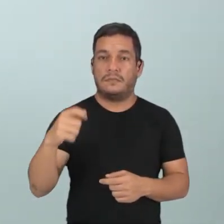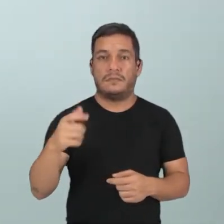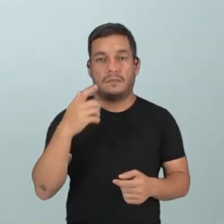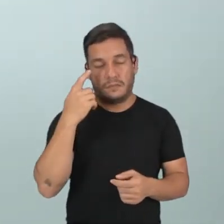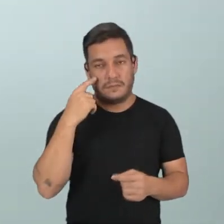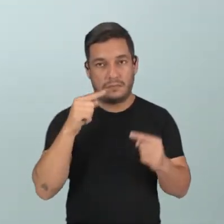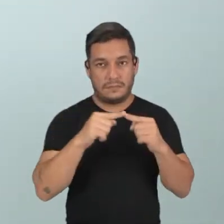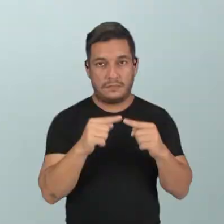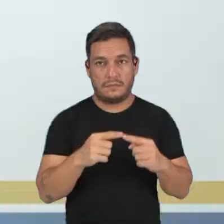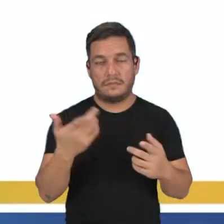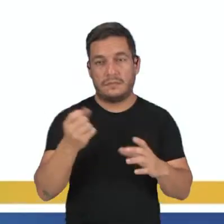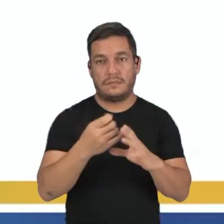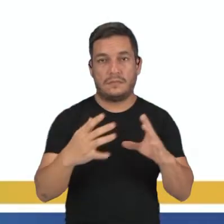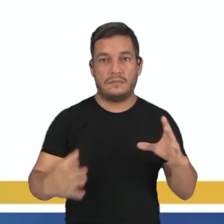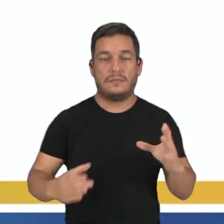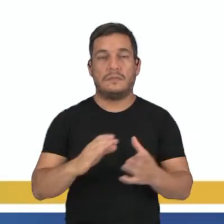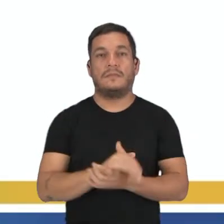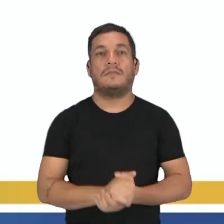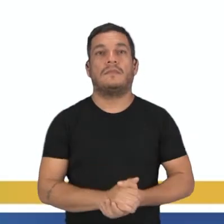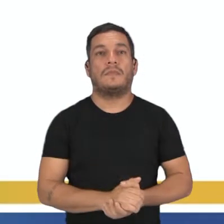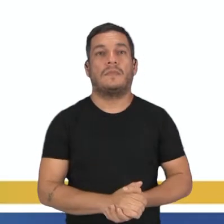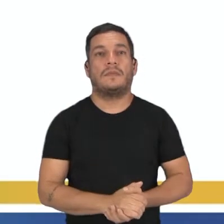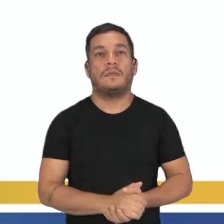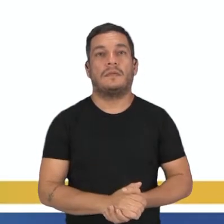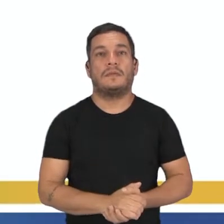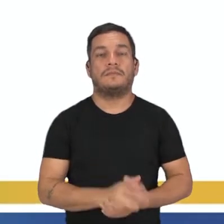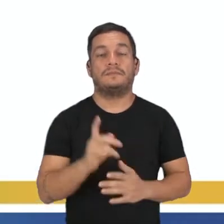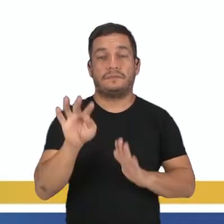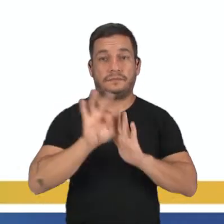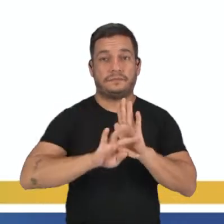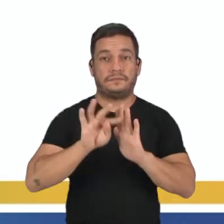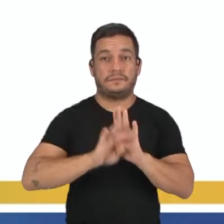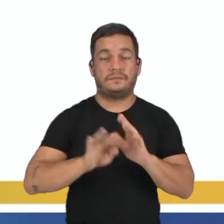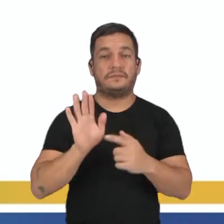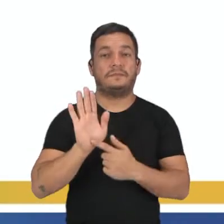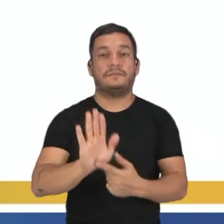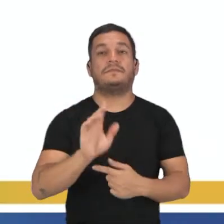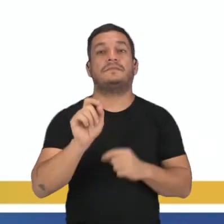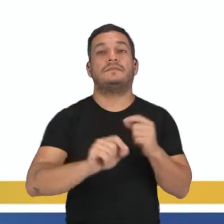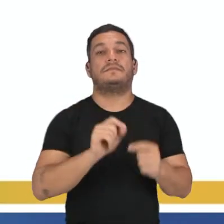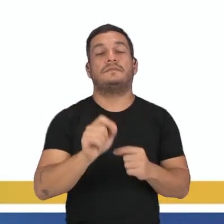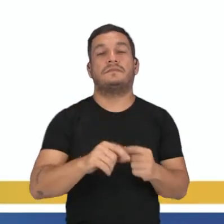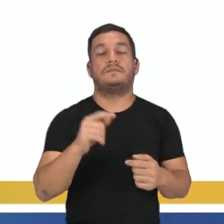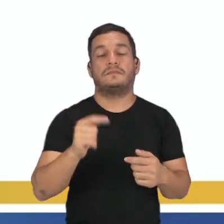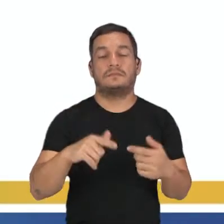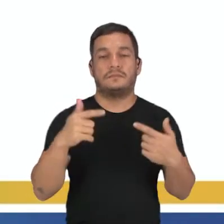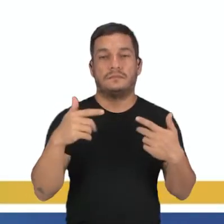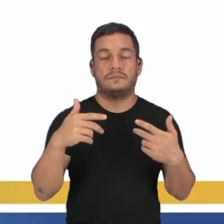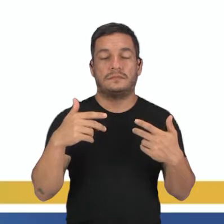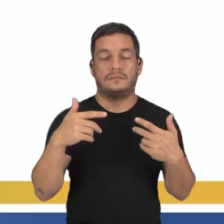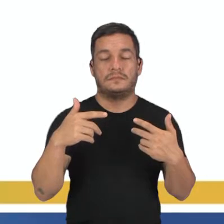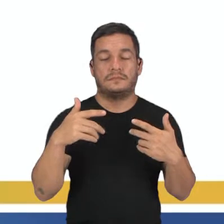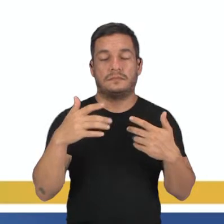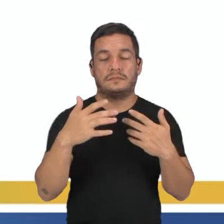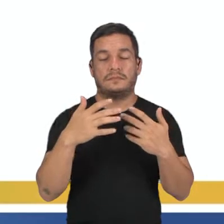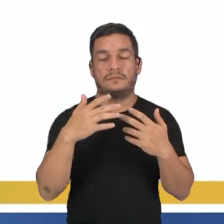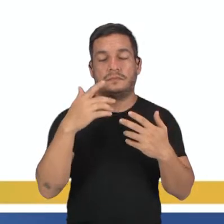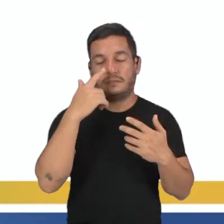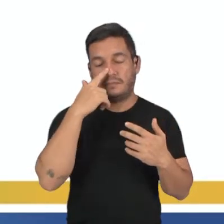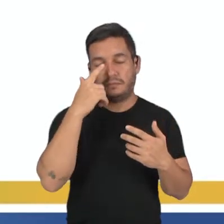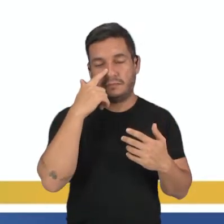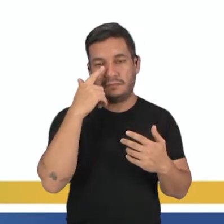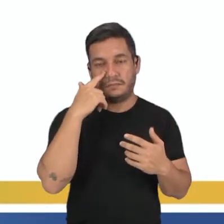vamos lá as características esses textos eles apresentam figuras de linguagem e